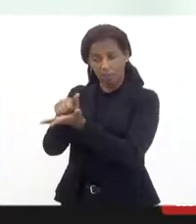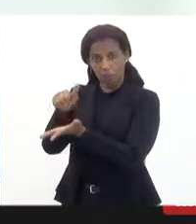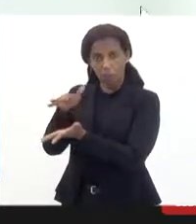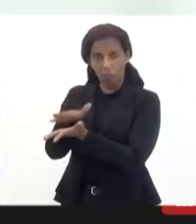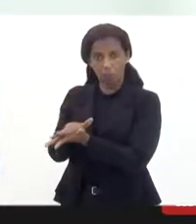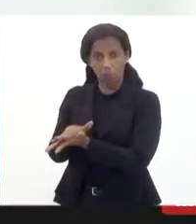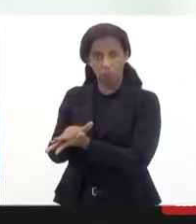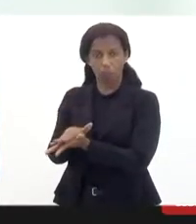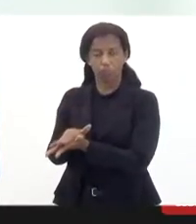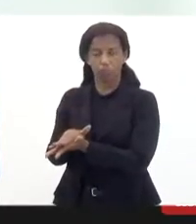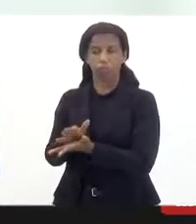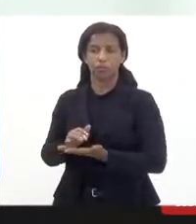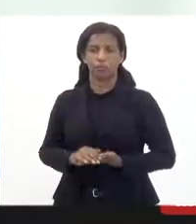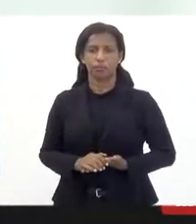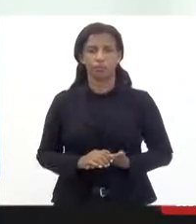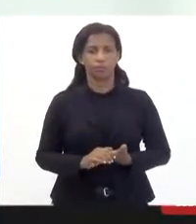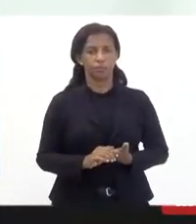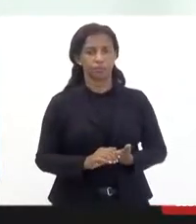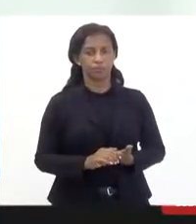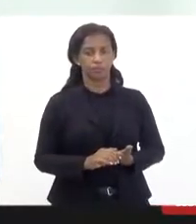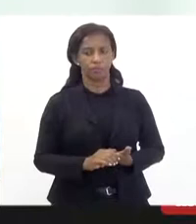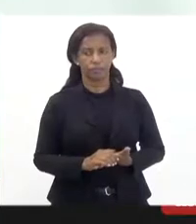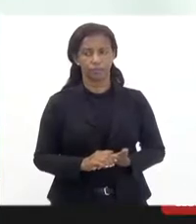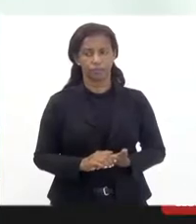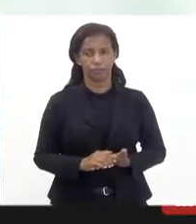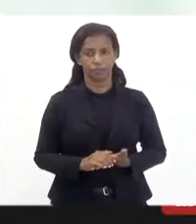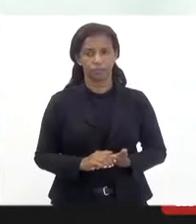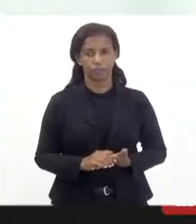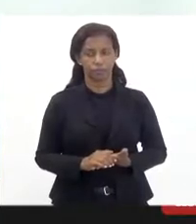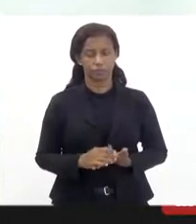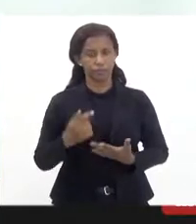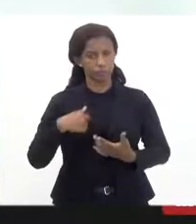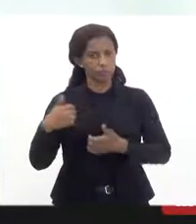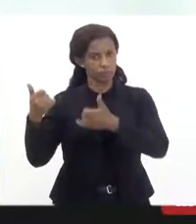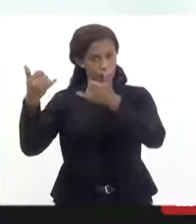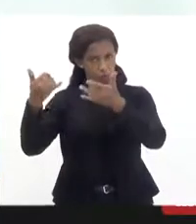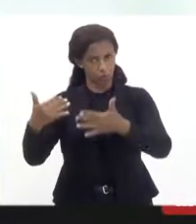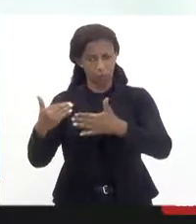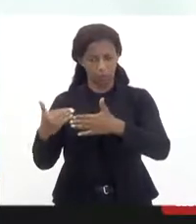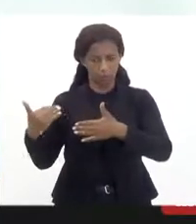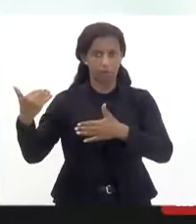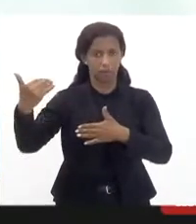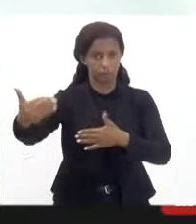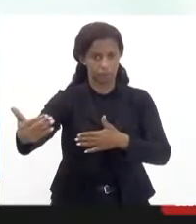relativamente irrisória, como eu vou ter oportunidade de explicitar mais adiante,